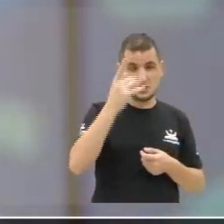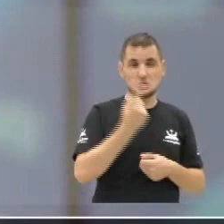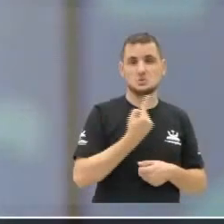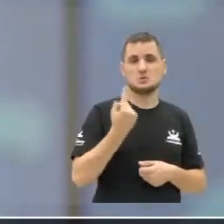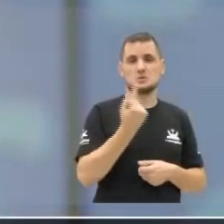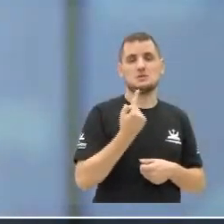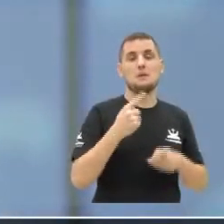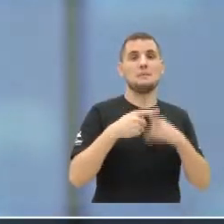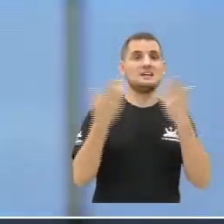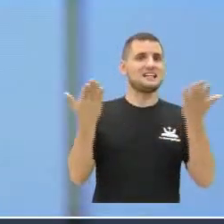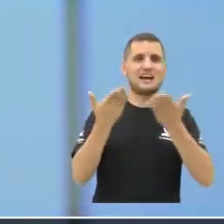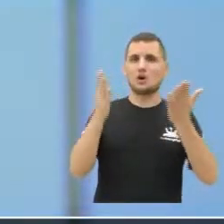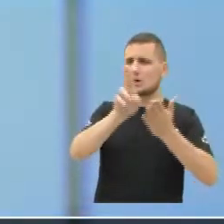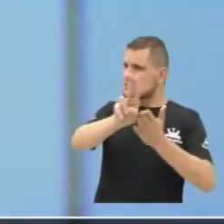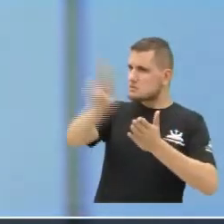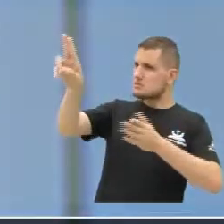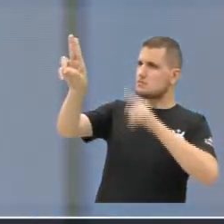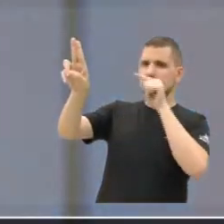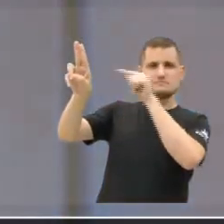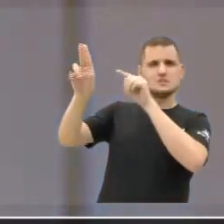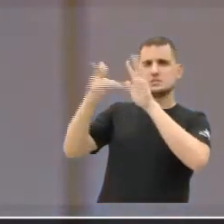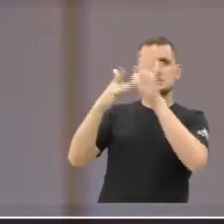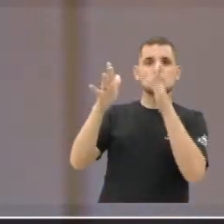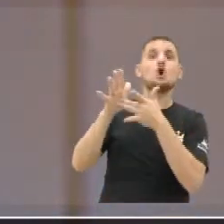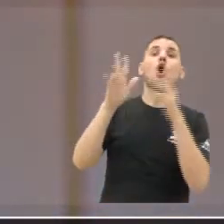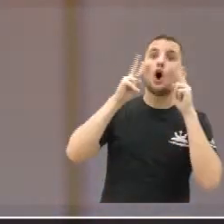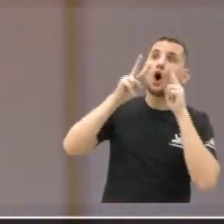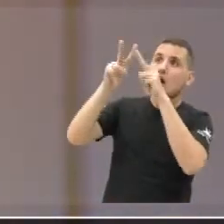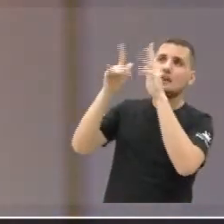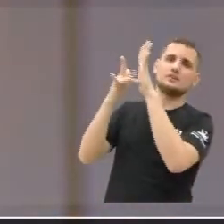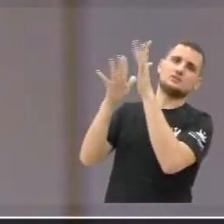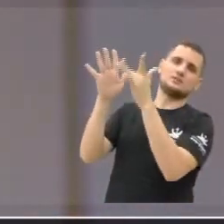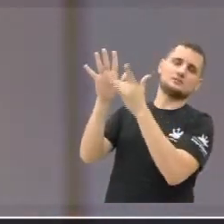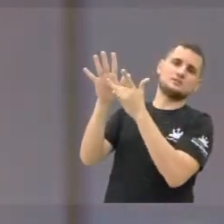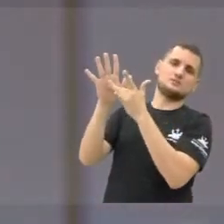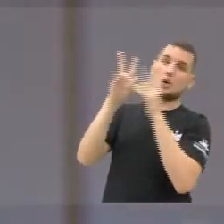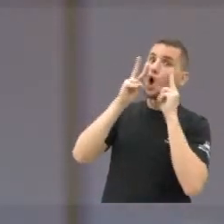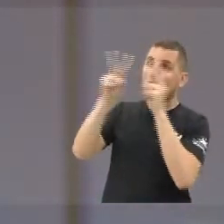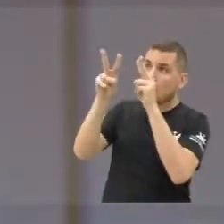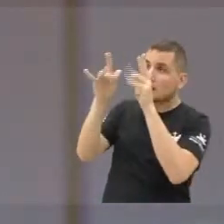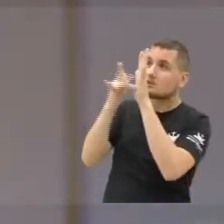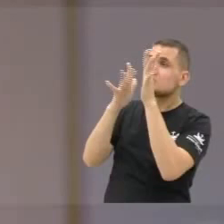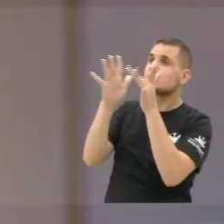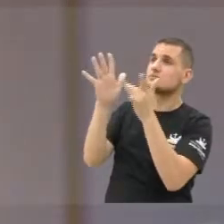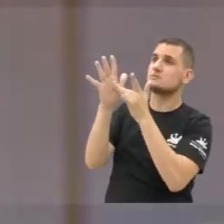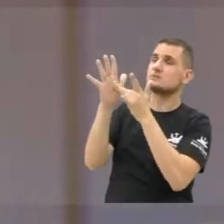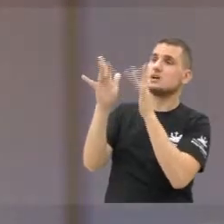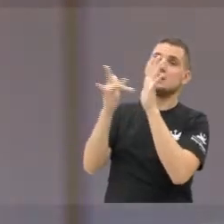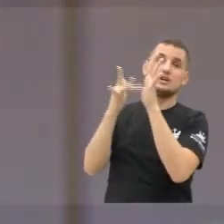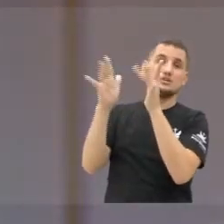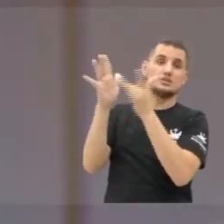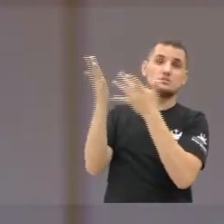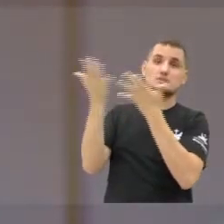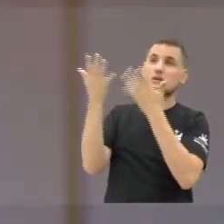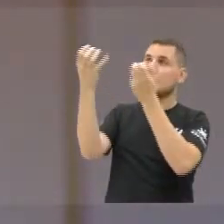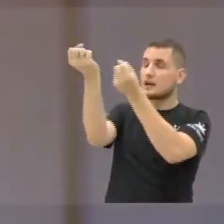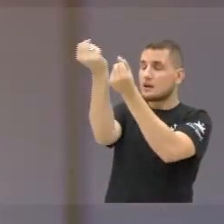Nome de Jesus agora, olha para o Senhor. Jesus, troca agora essa